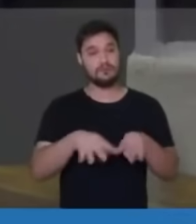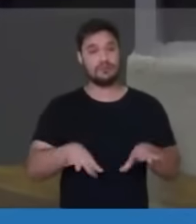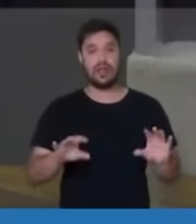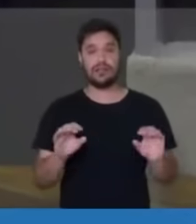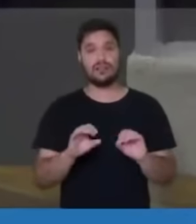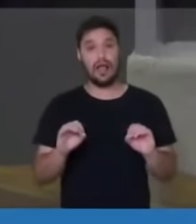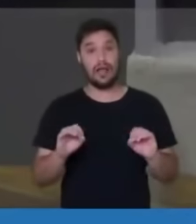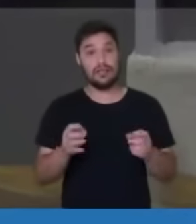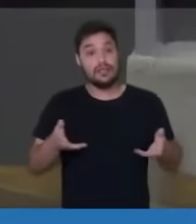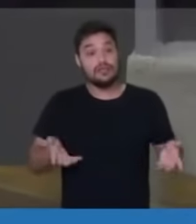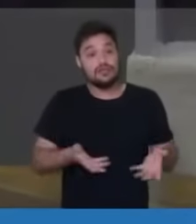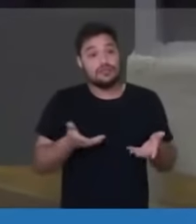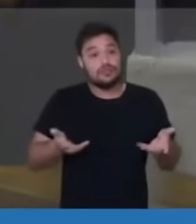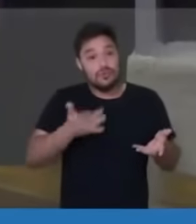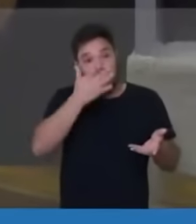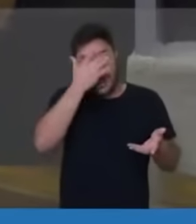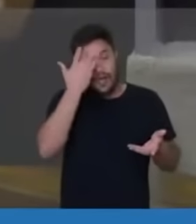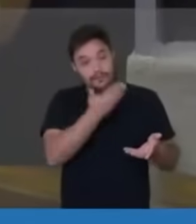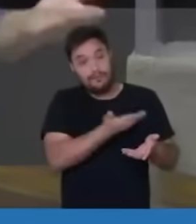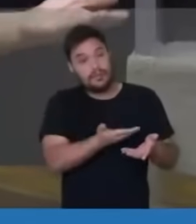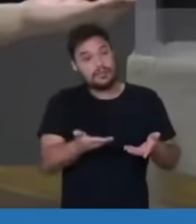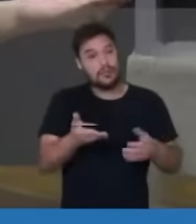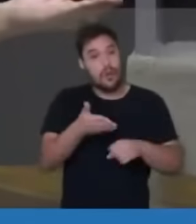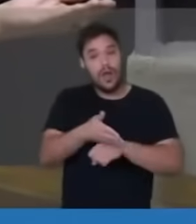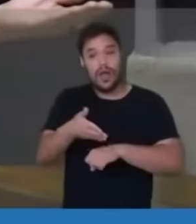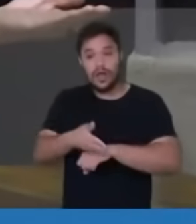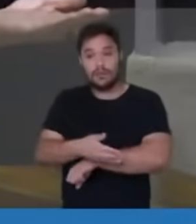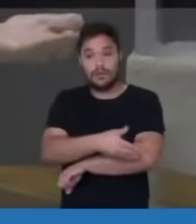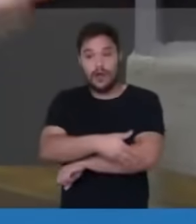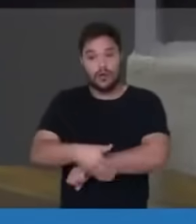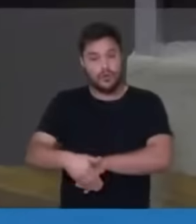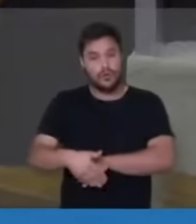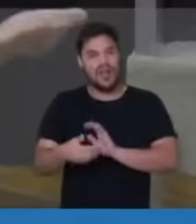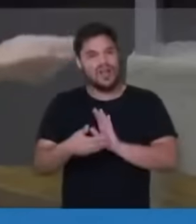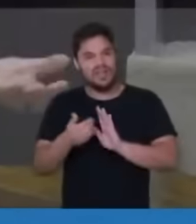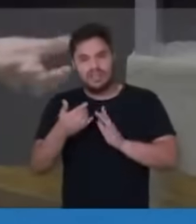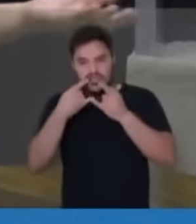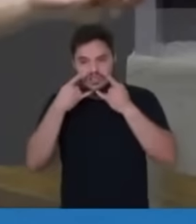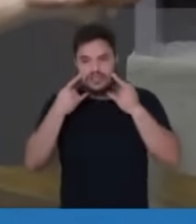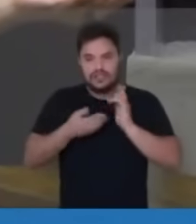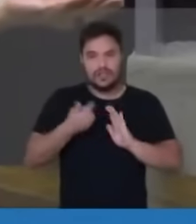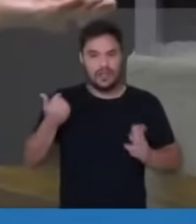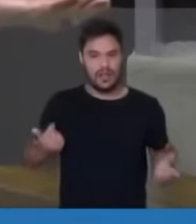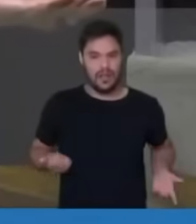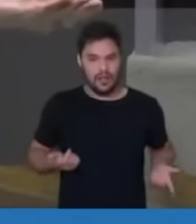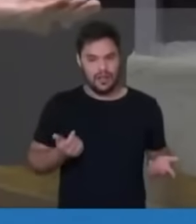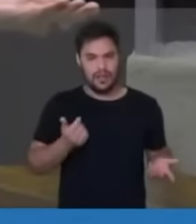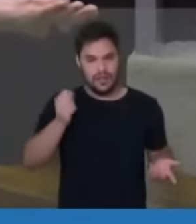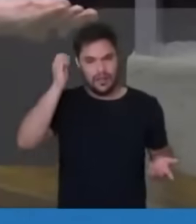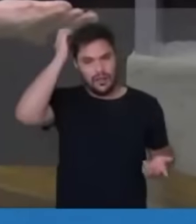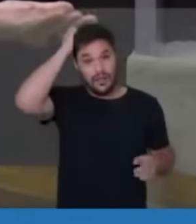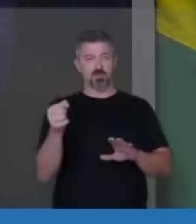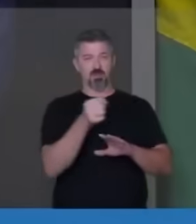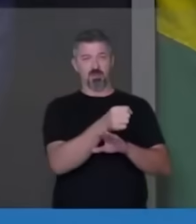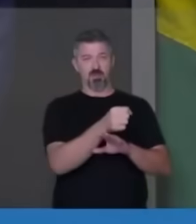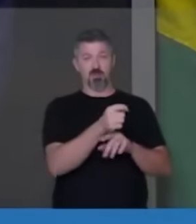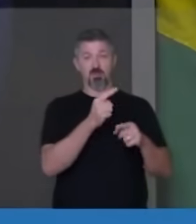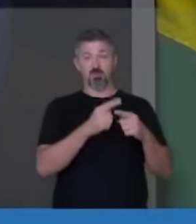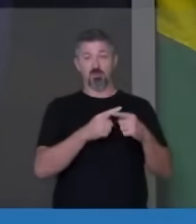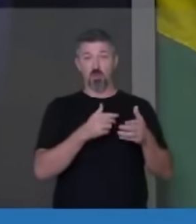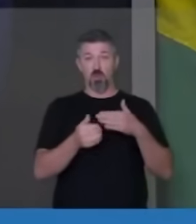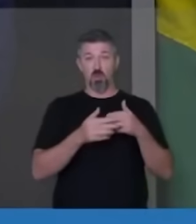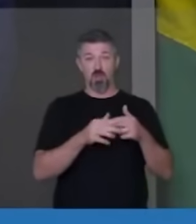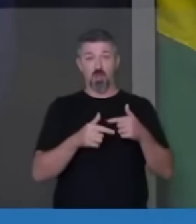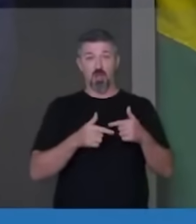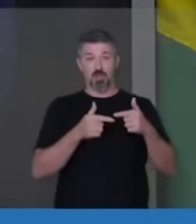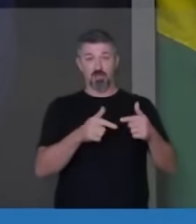às ruas, estimulava as pessoas a não usarem máscara. Não usarem máscara é realmente um genocida. Porque qualquer